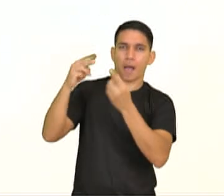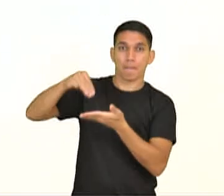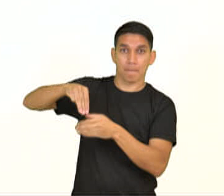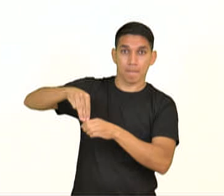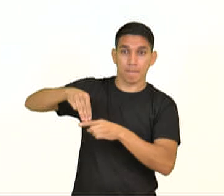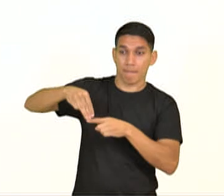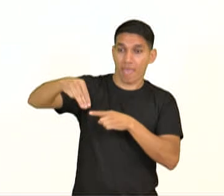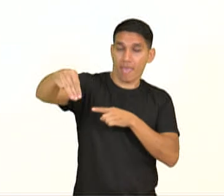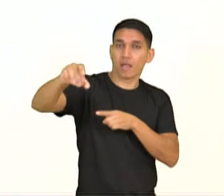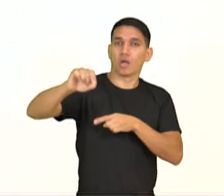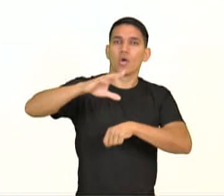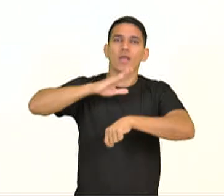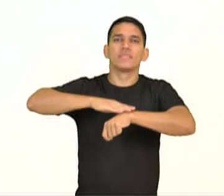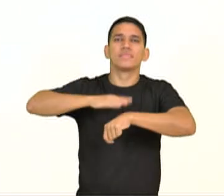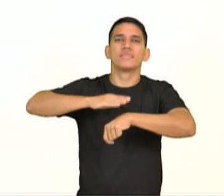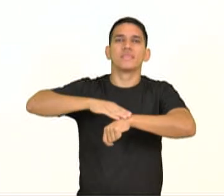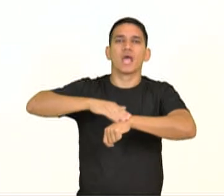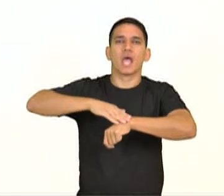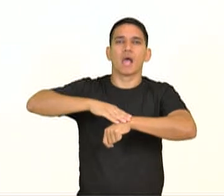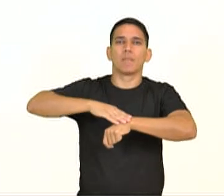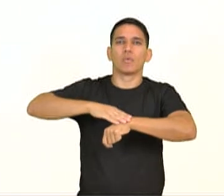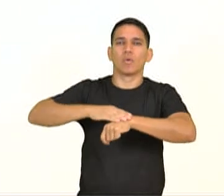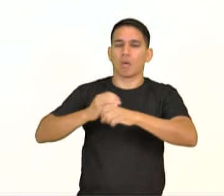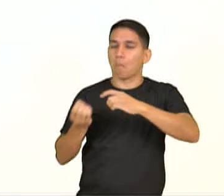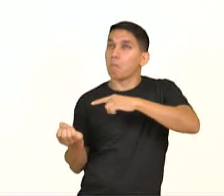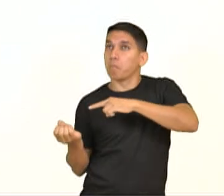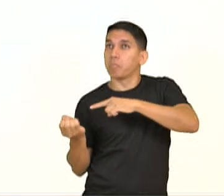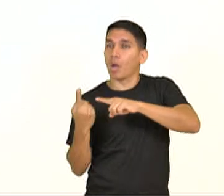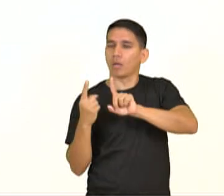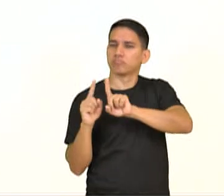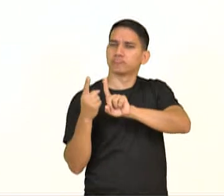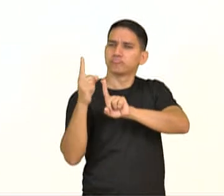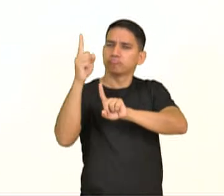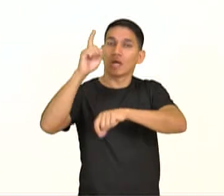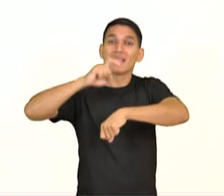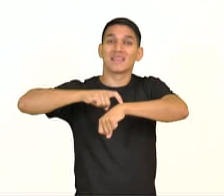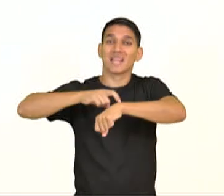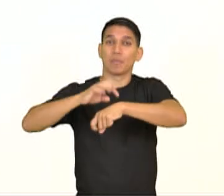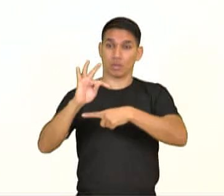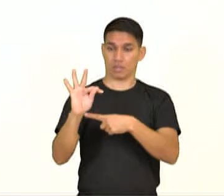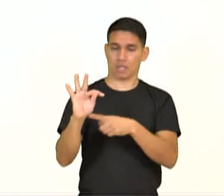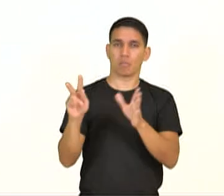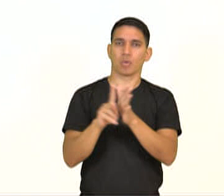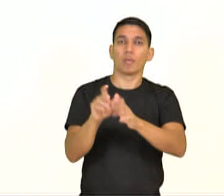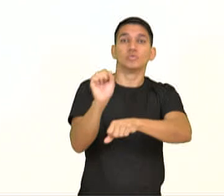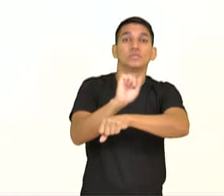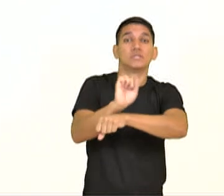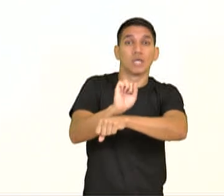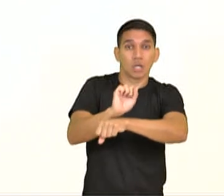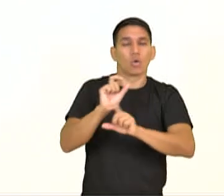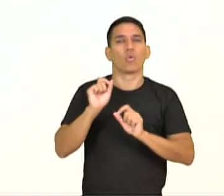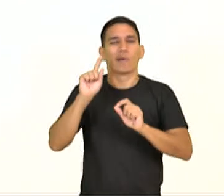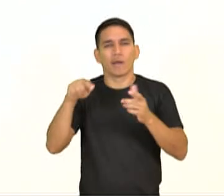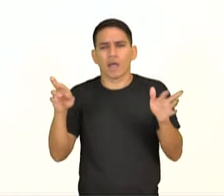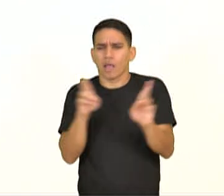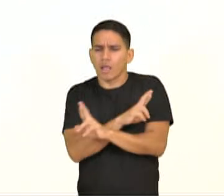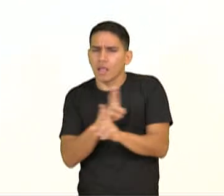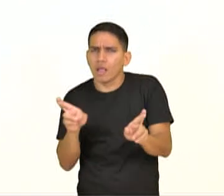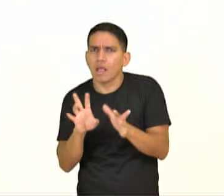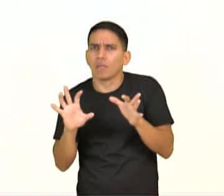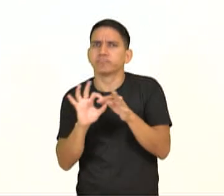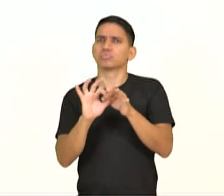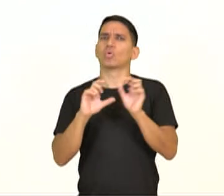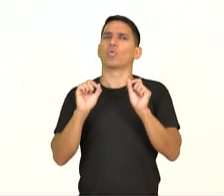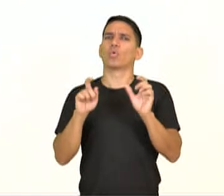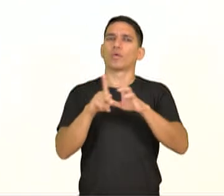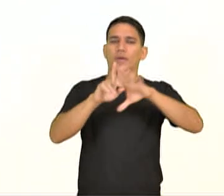metros, e o tempo decorrido após o lançamento t, né, medido em segundos, estão relacionados